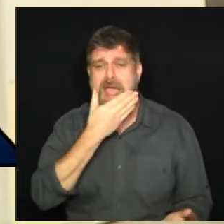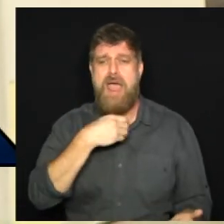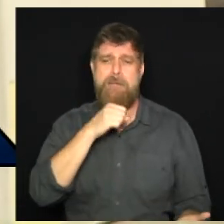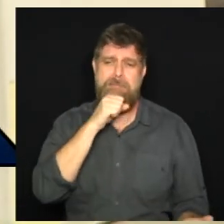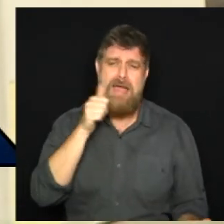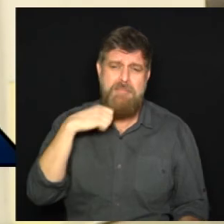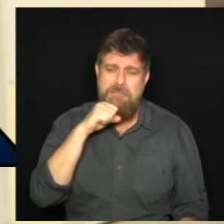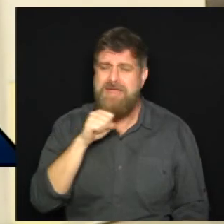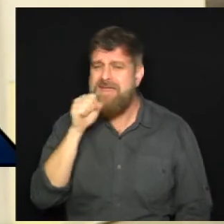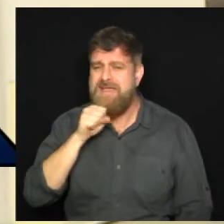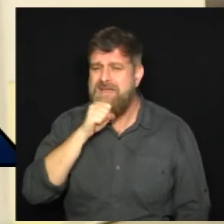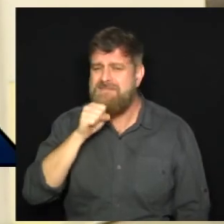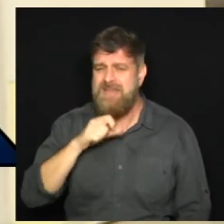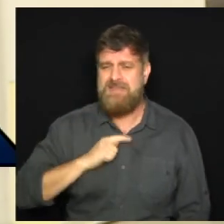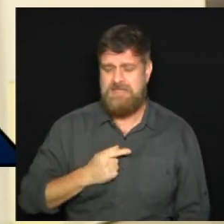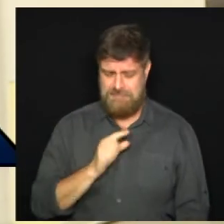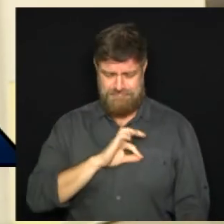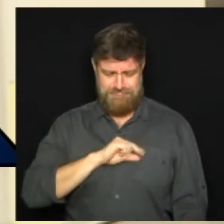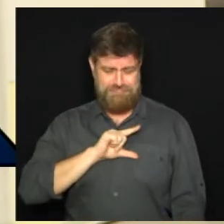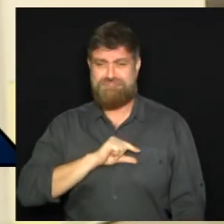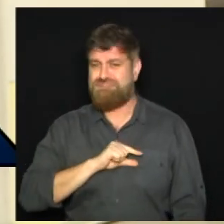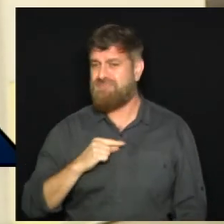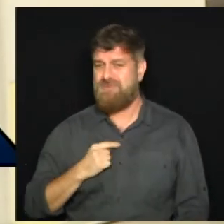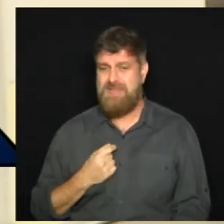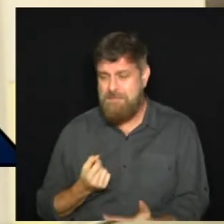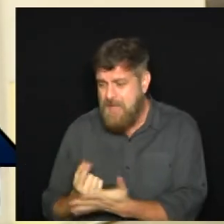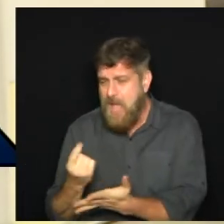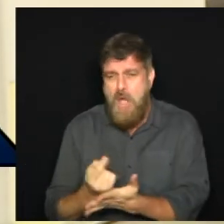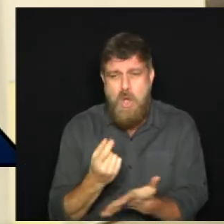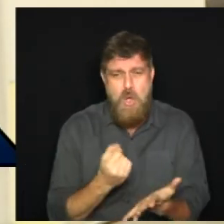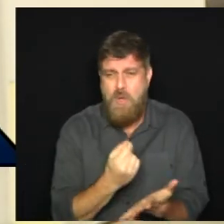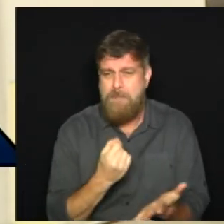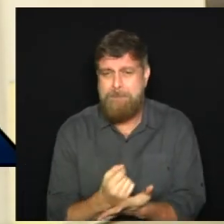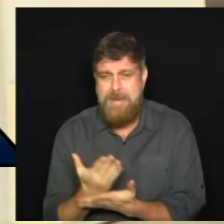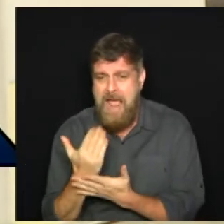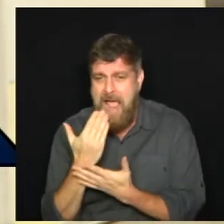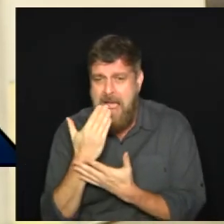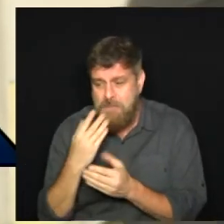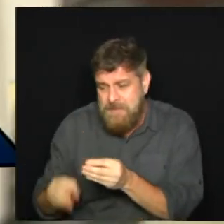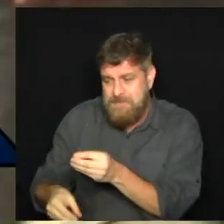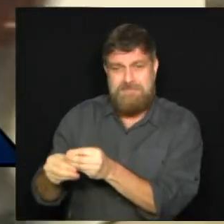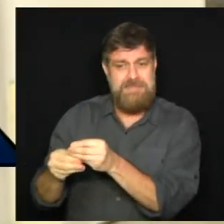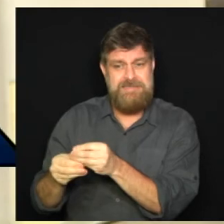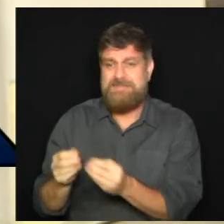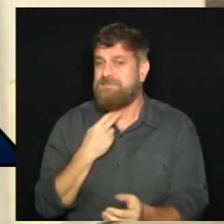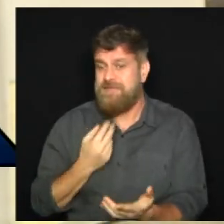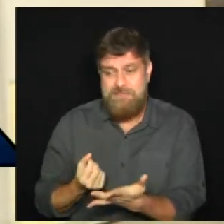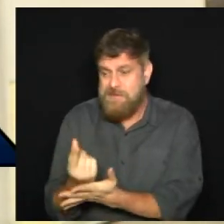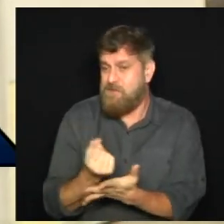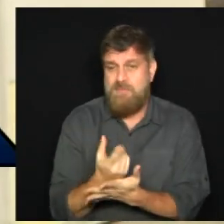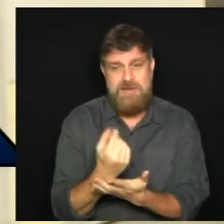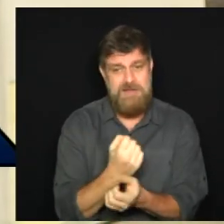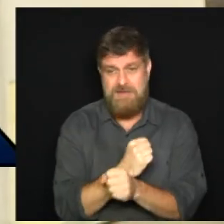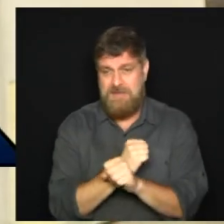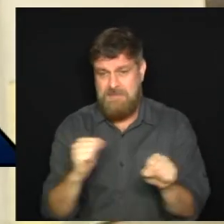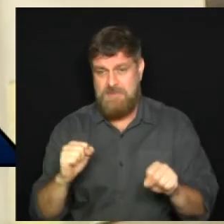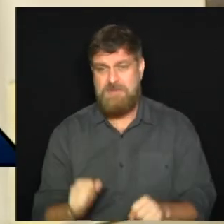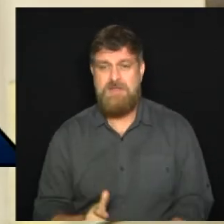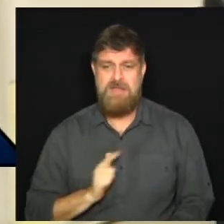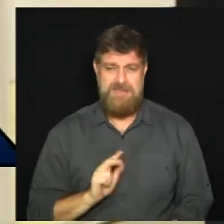a renda é muito baixa, não tem condições de comprar esse medicamento, esse alimento, que é o